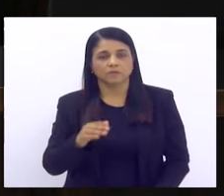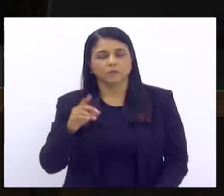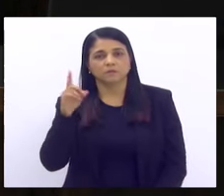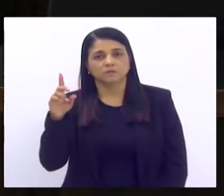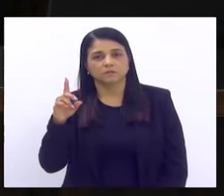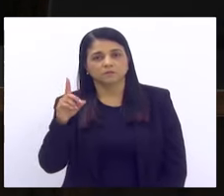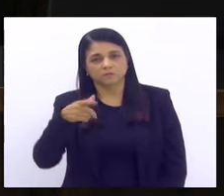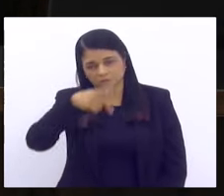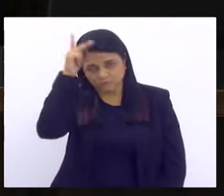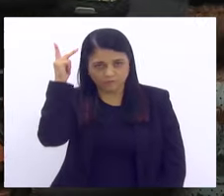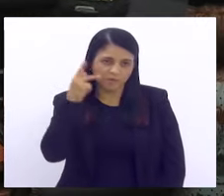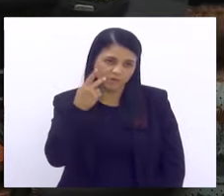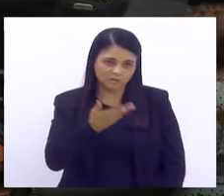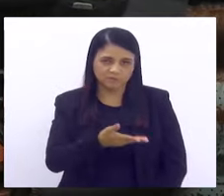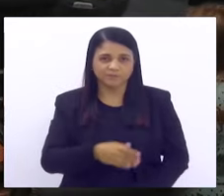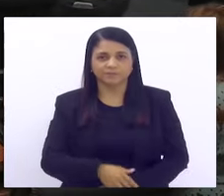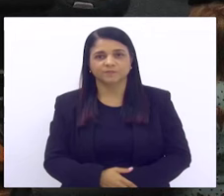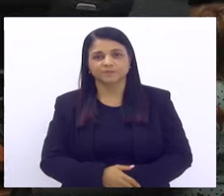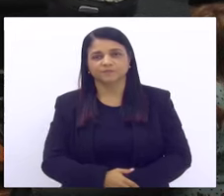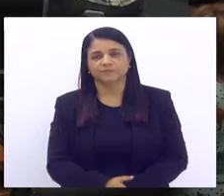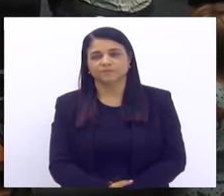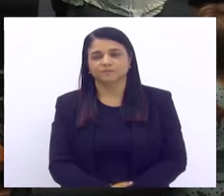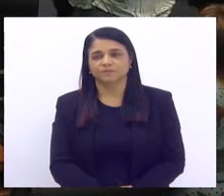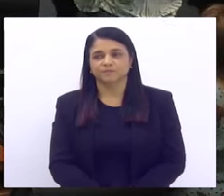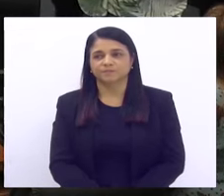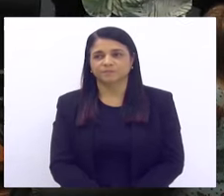deputado Luiz Paulo.